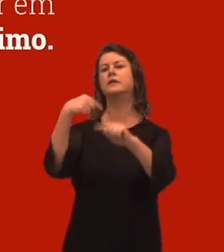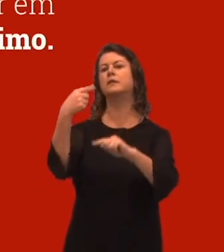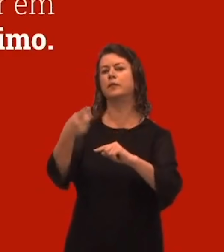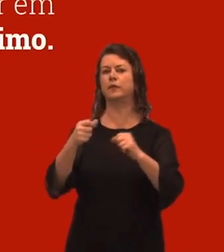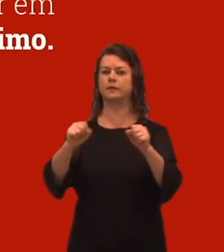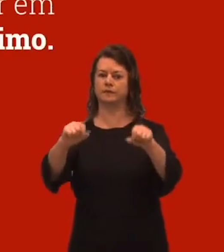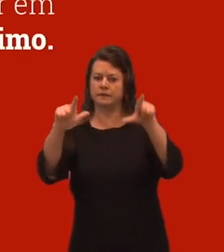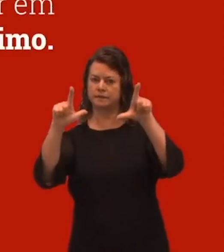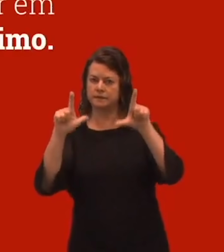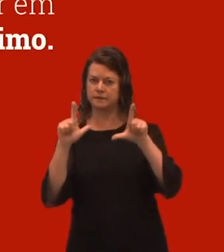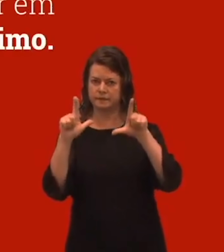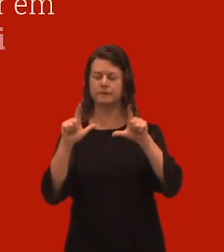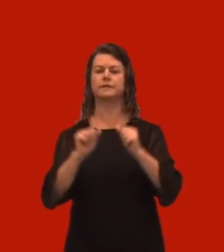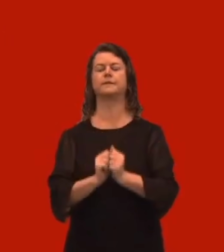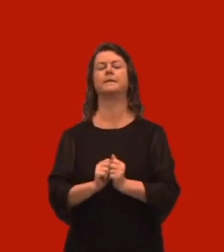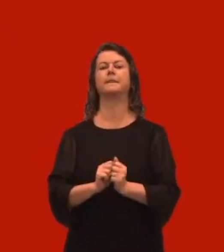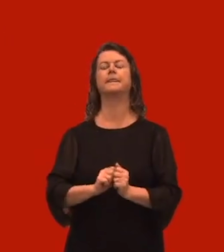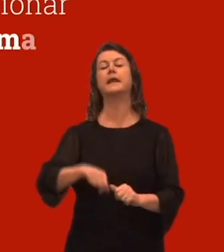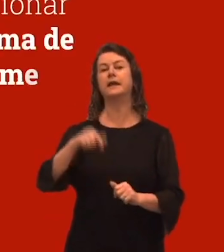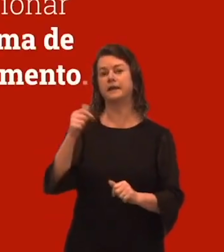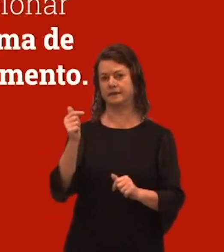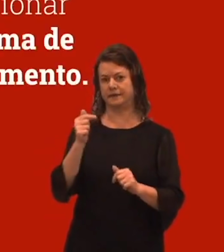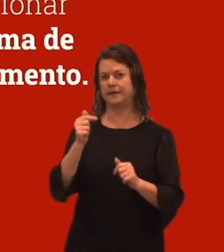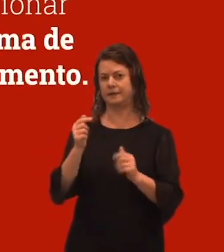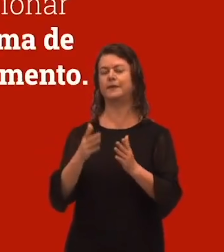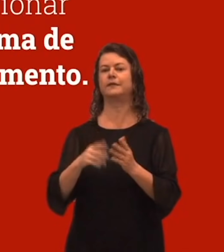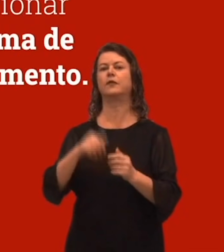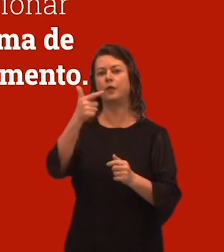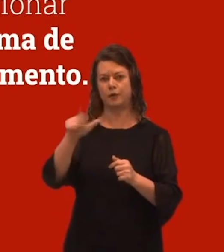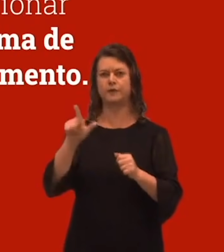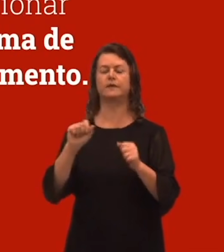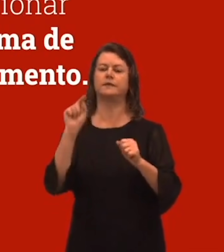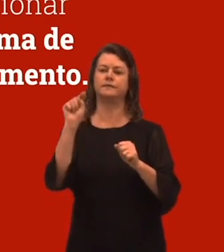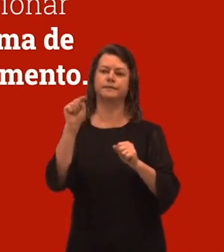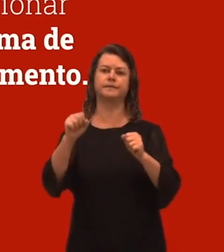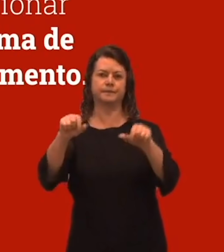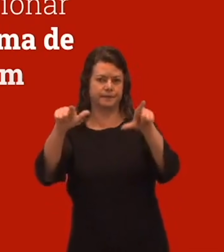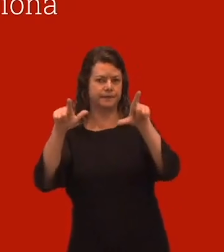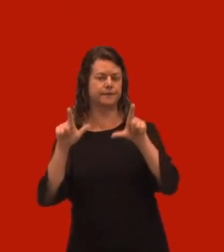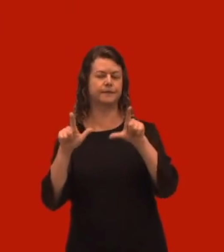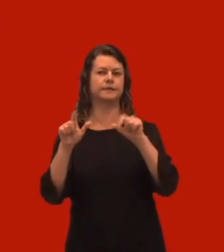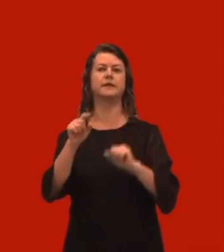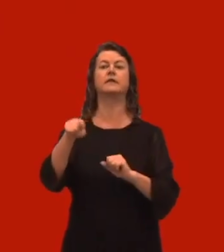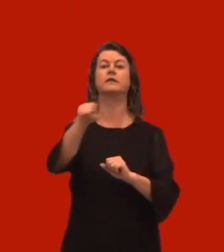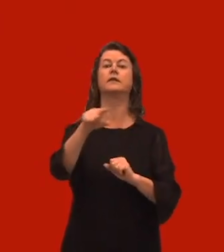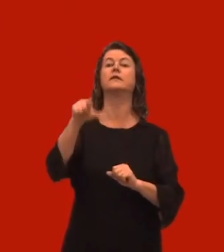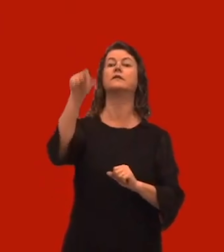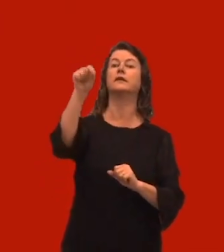vez próximo, aí você vai dizer se você quer pagar em cartão ou em boleto, escolha cartão.